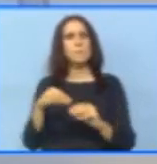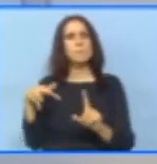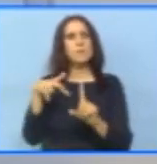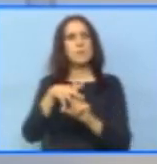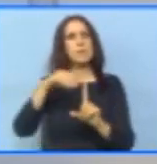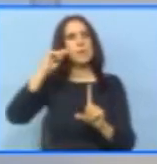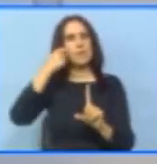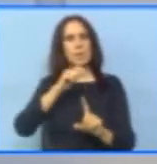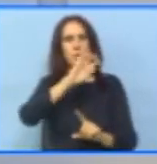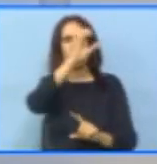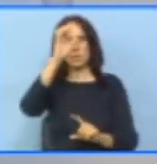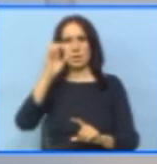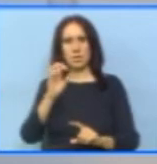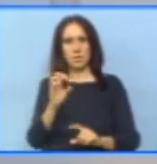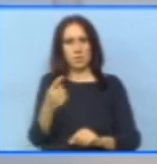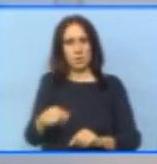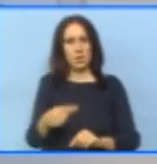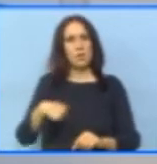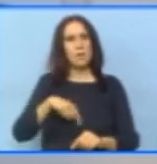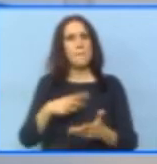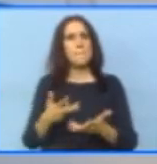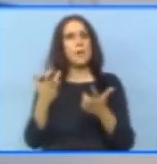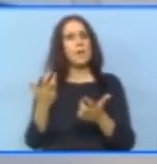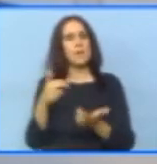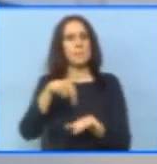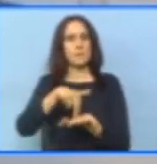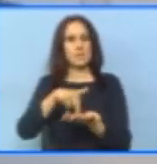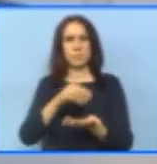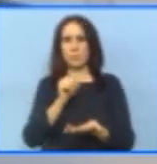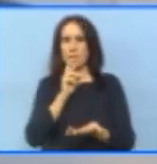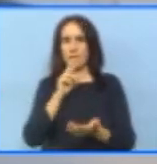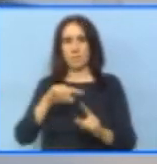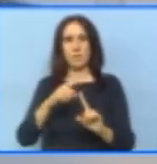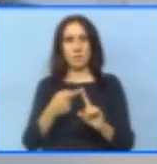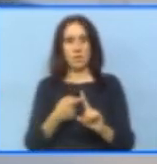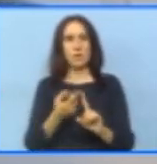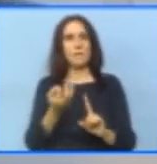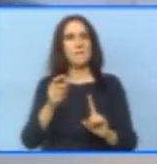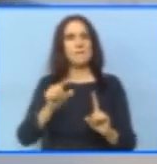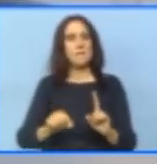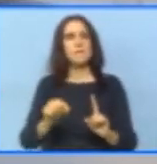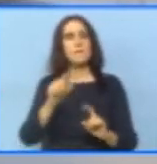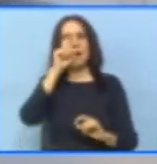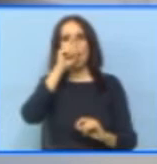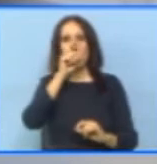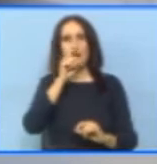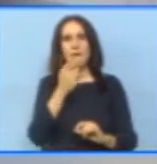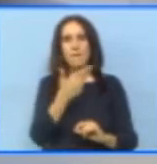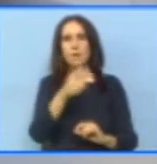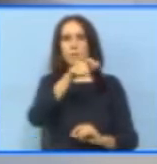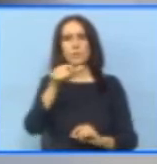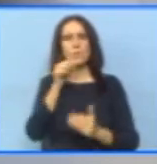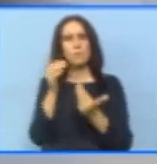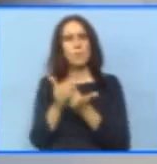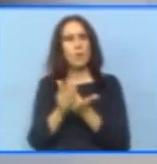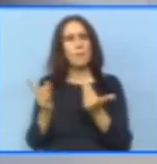em muitos continentes. E queremos estar presentes em Fátima este ano é também lembrar todos estes mártires que têm morrido